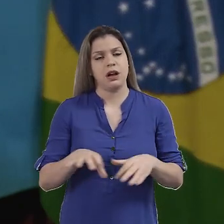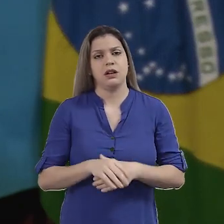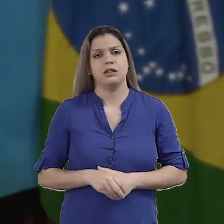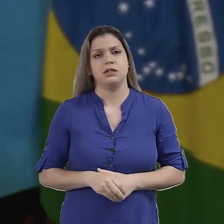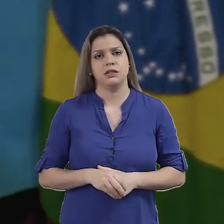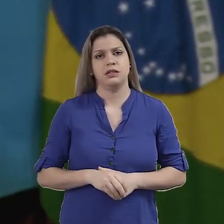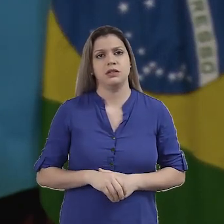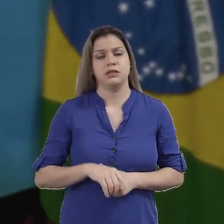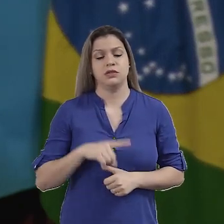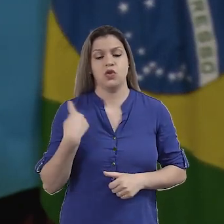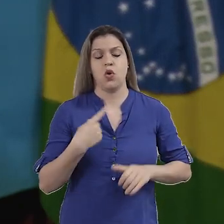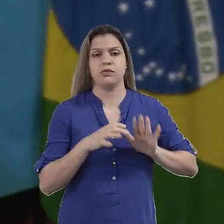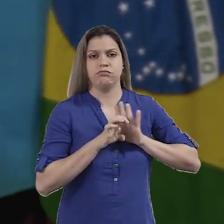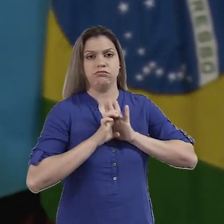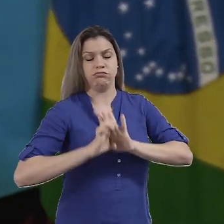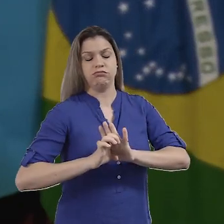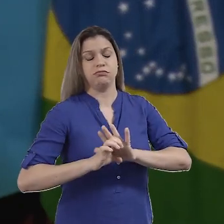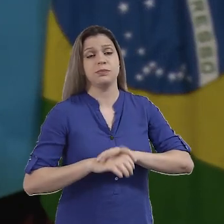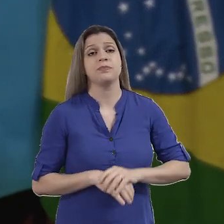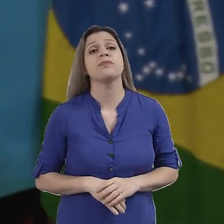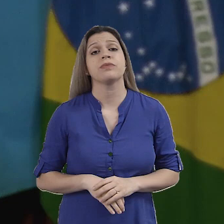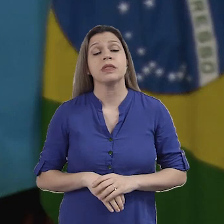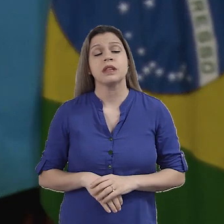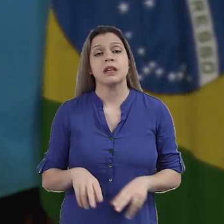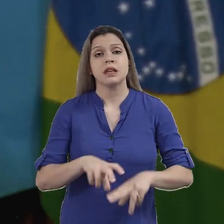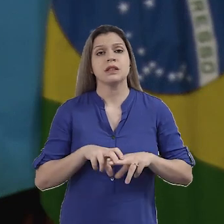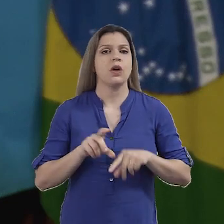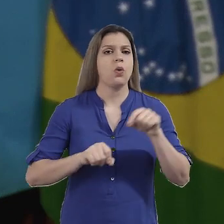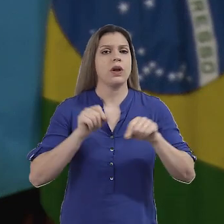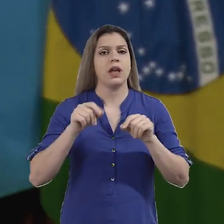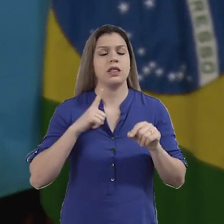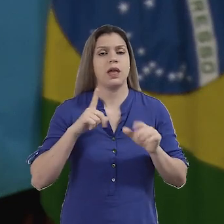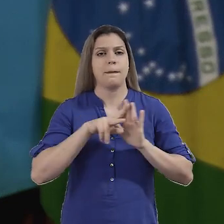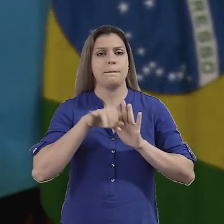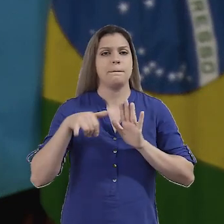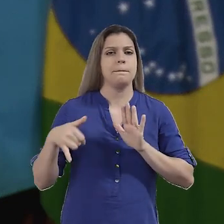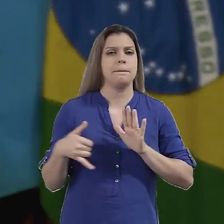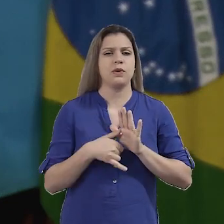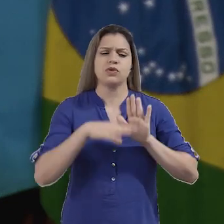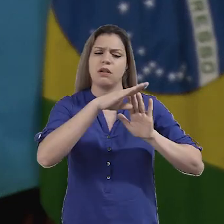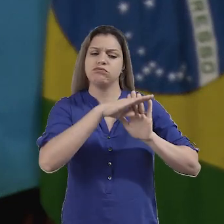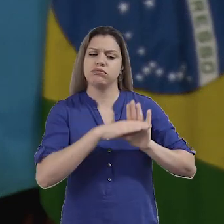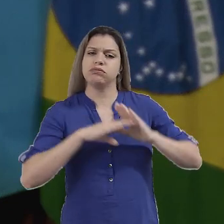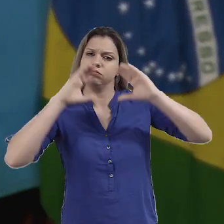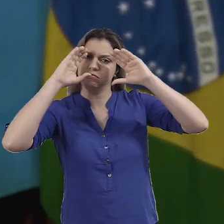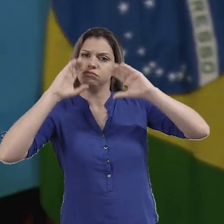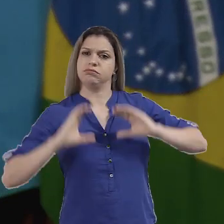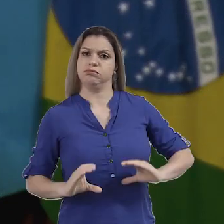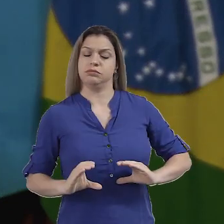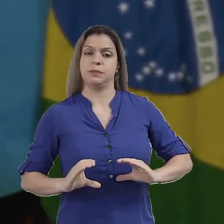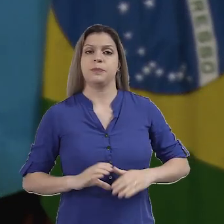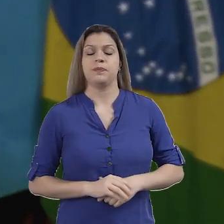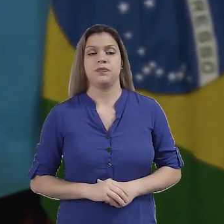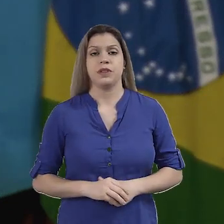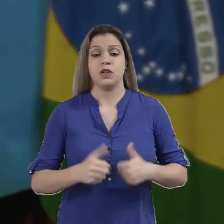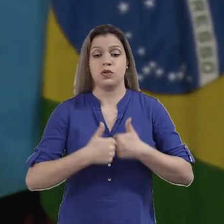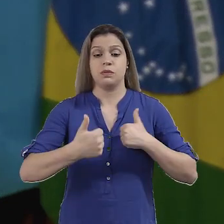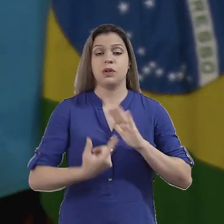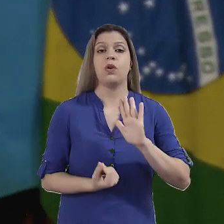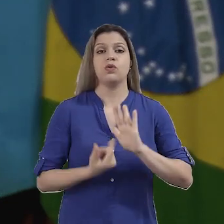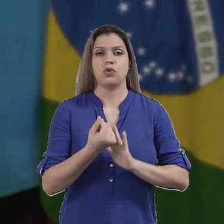e correto que a gente dê o exemplo. Então, no nosso caso, o programa de integridade que o Tribunal de Contas da